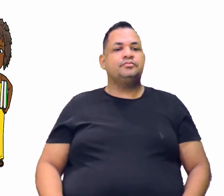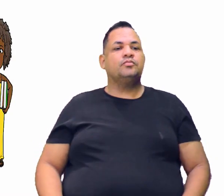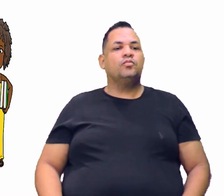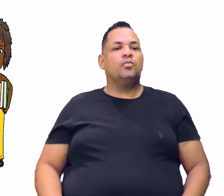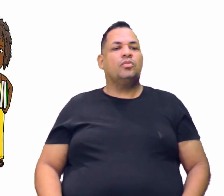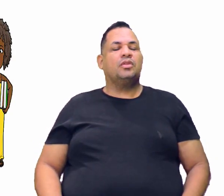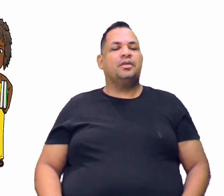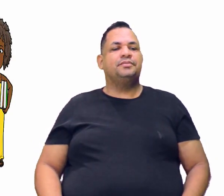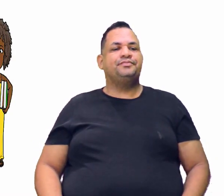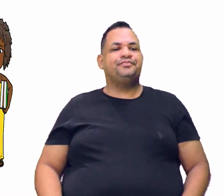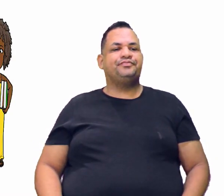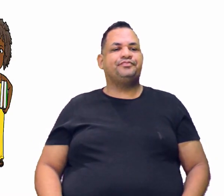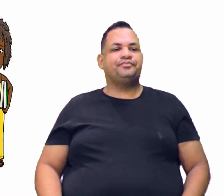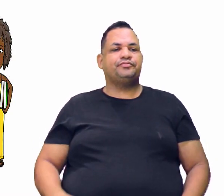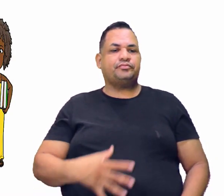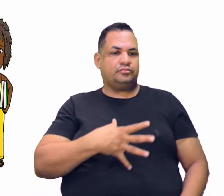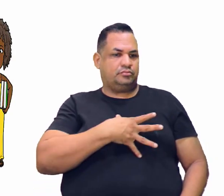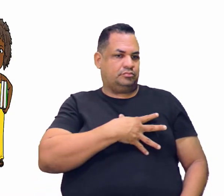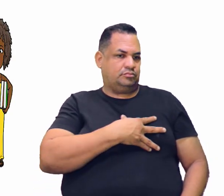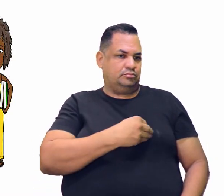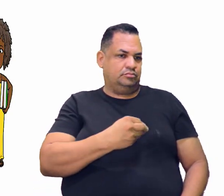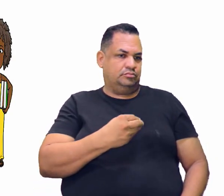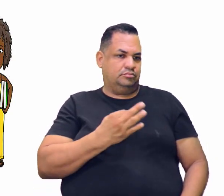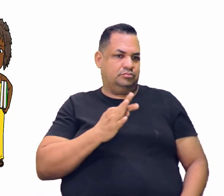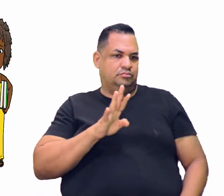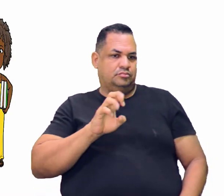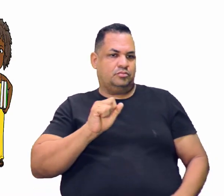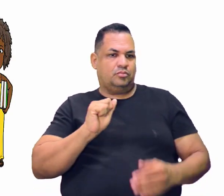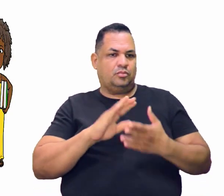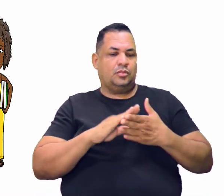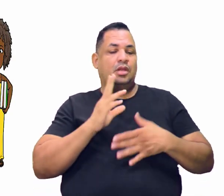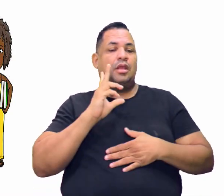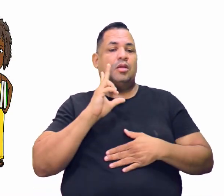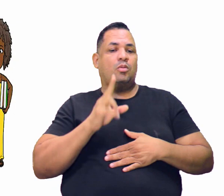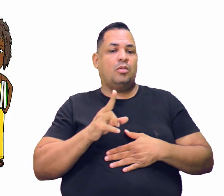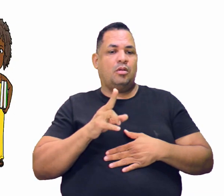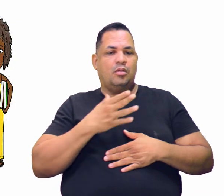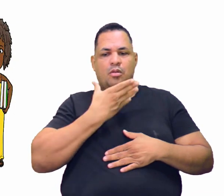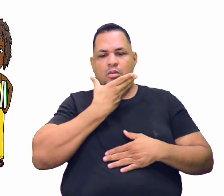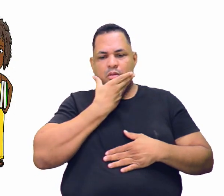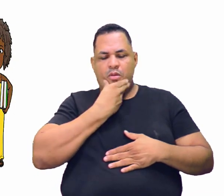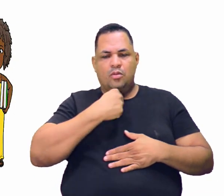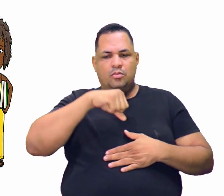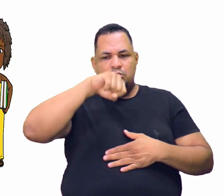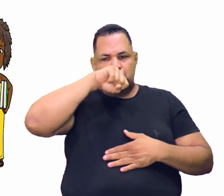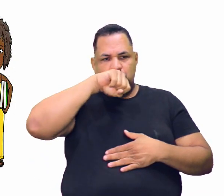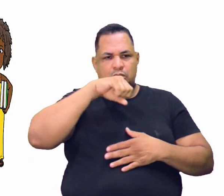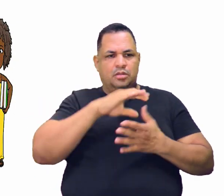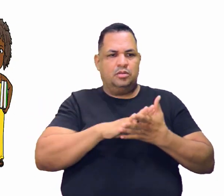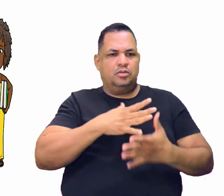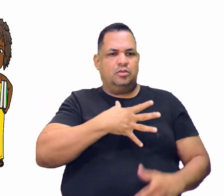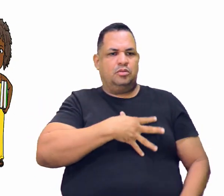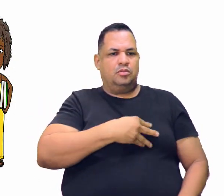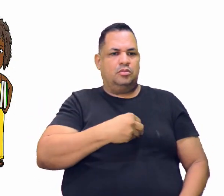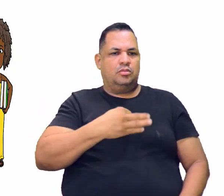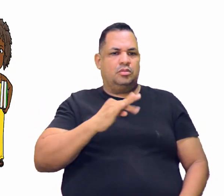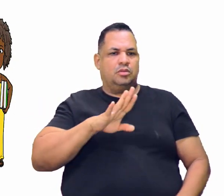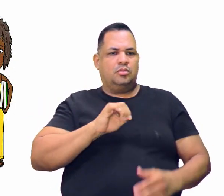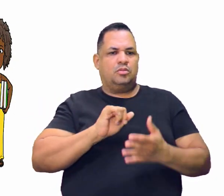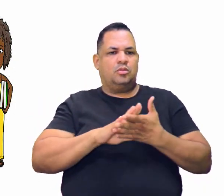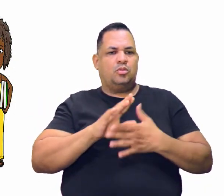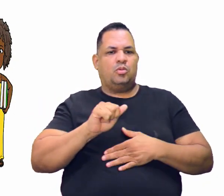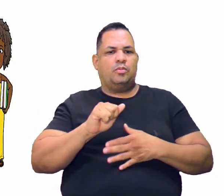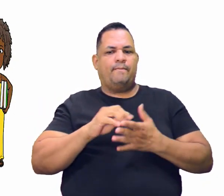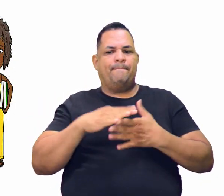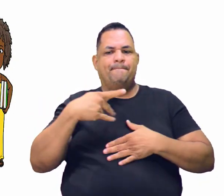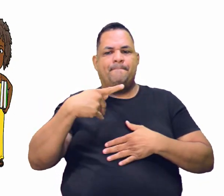amadinho, ó. O filho é tal qual o pai, o filho é tal